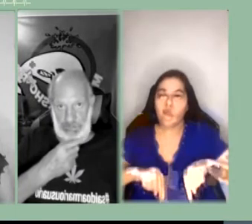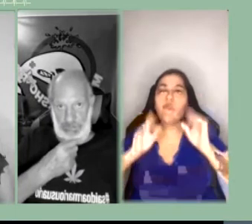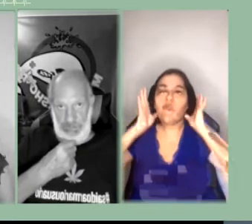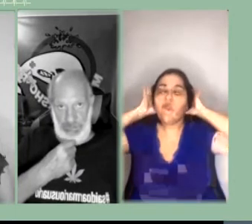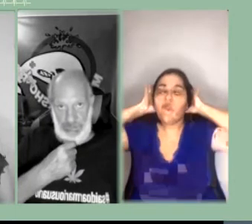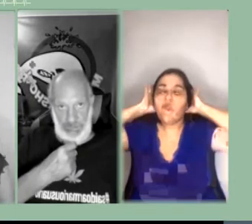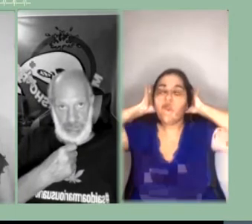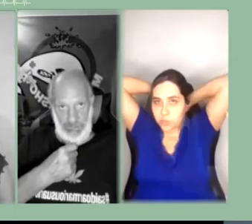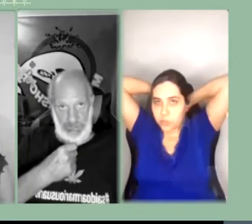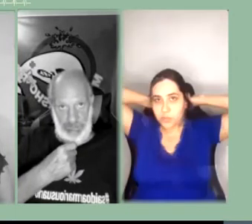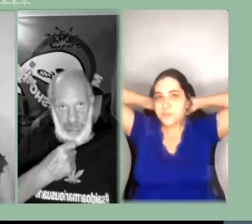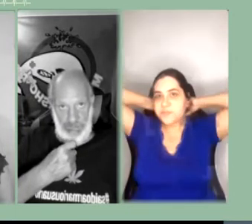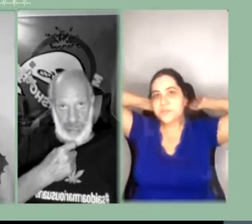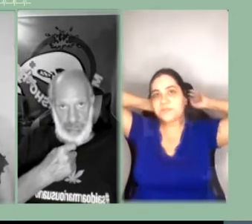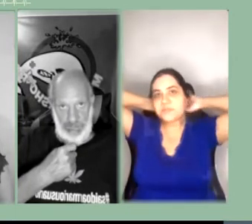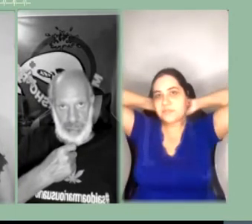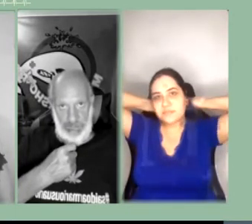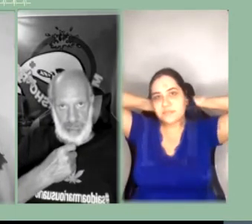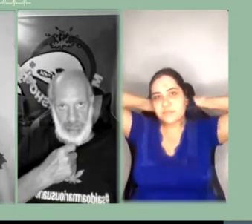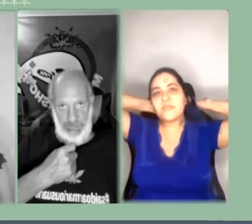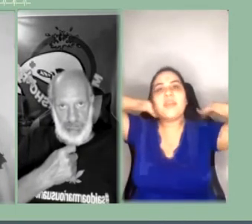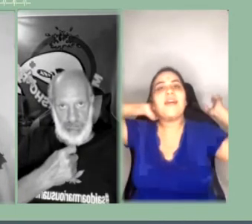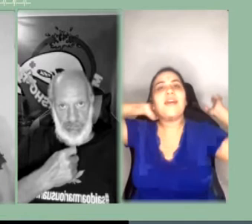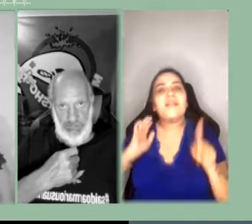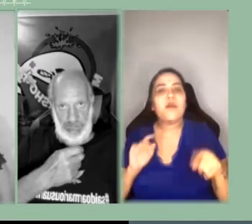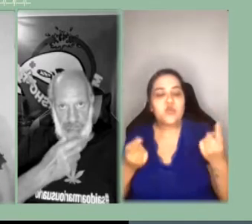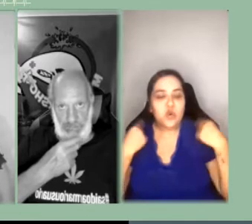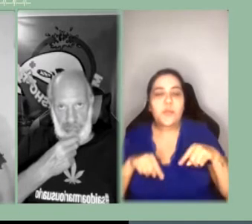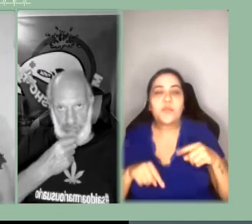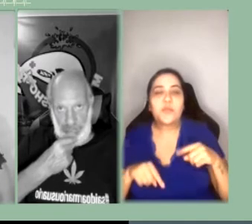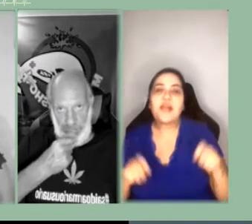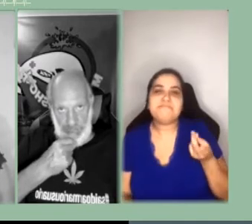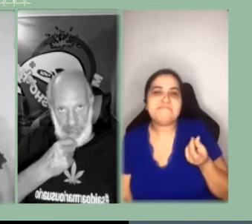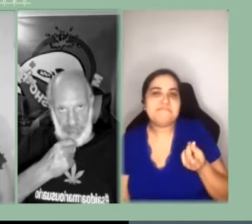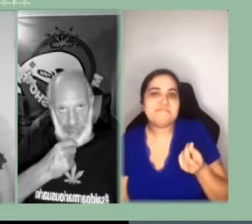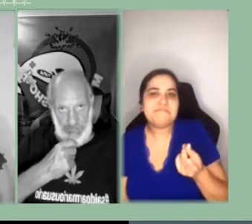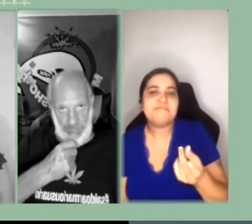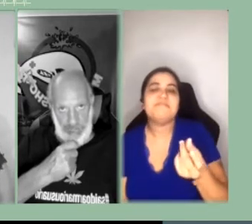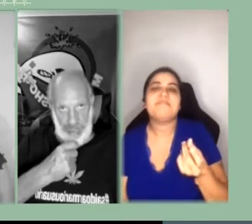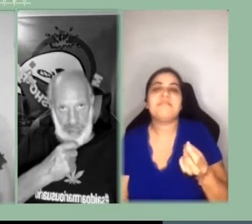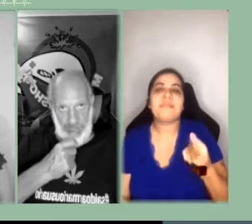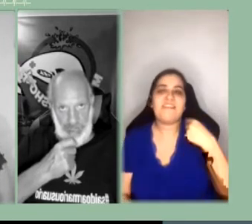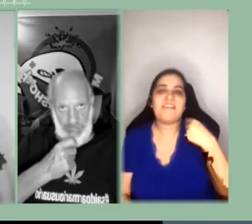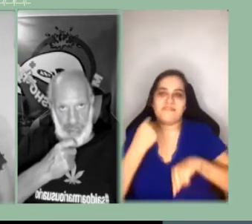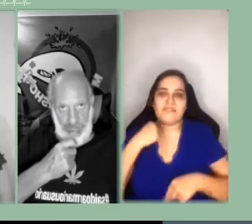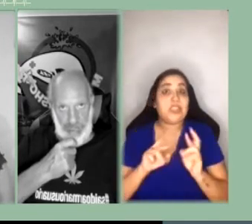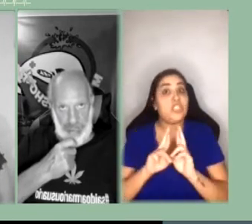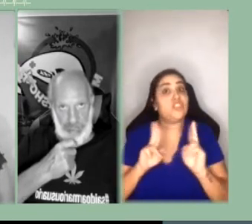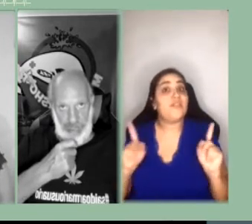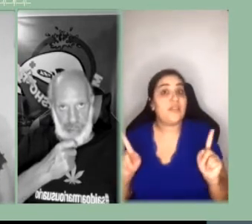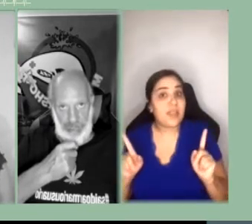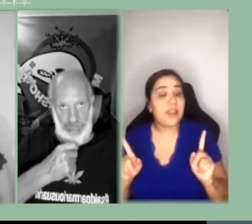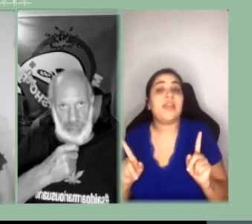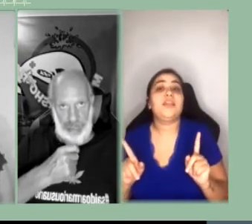é diferente dos danos também causados pela inalação da fumaça, mas muito mais do que ser